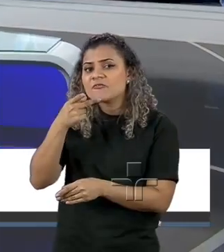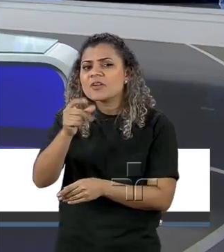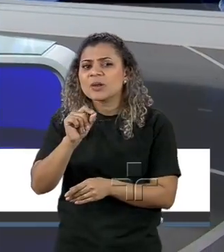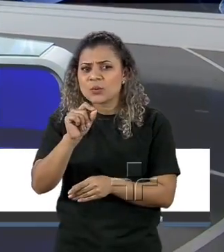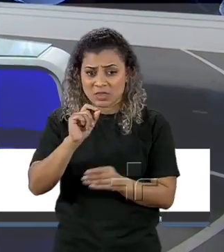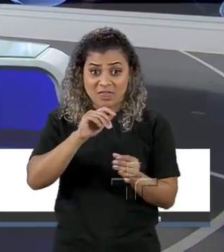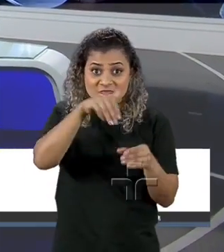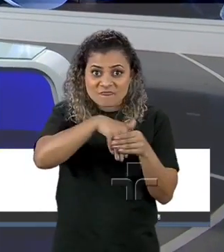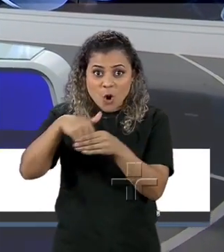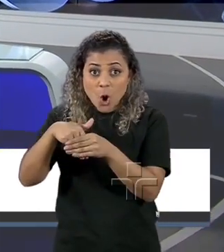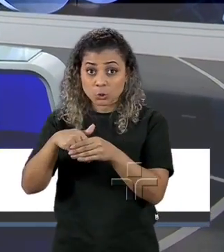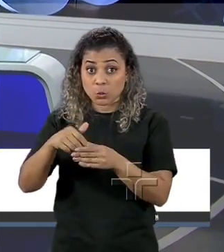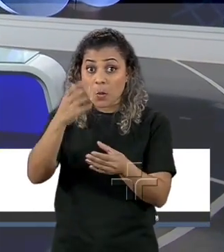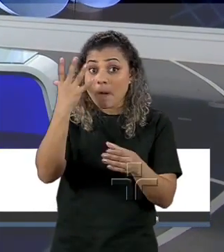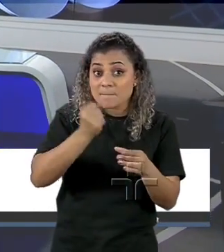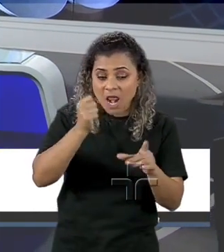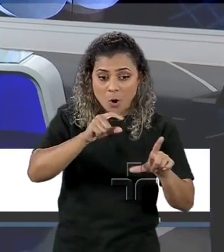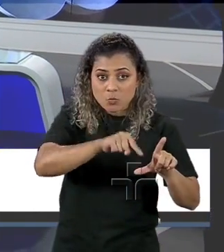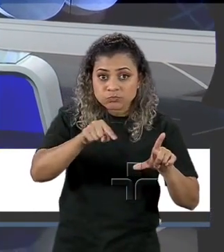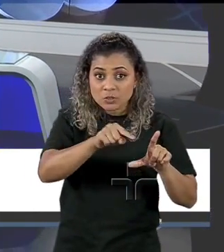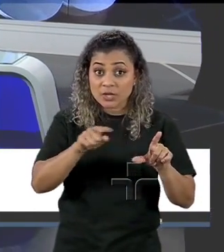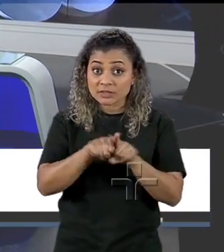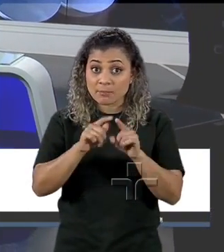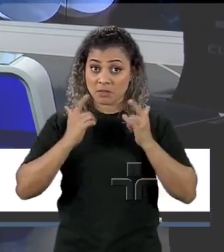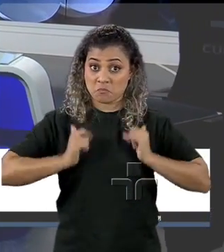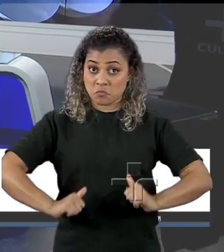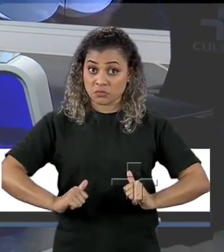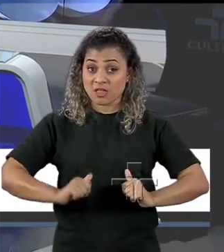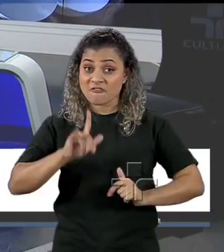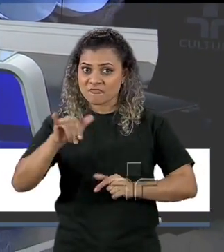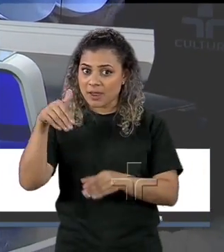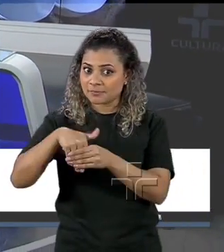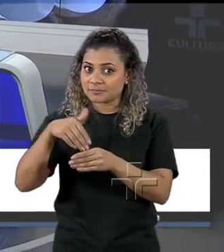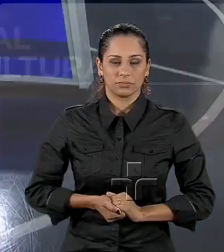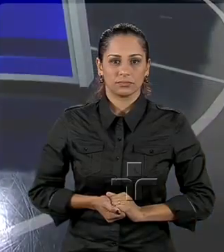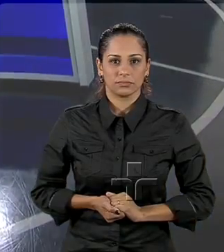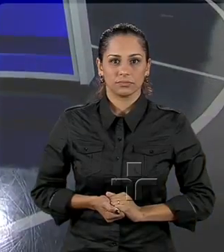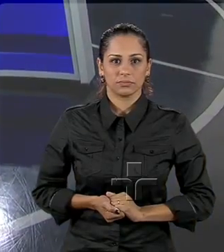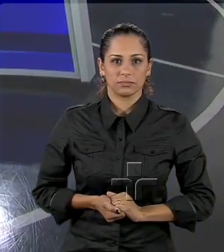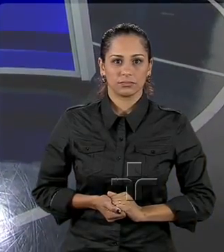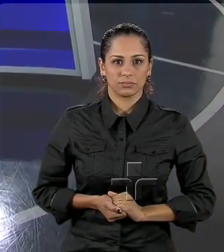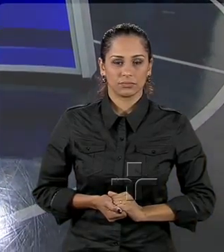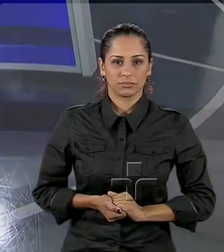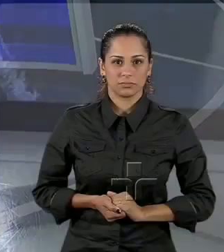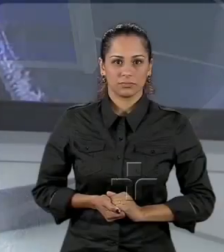devem surpreender nas eleições de outubro. Aguarde que nós voltamos já já.